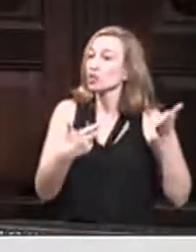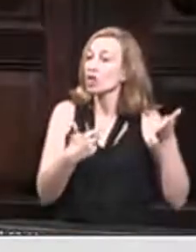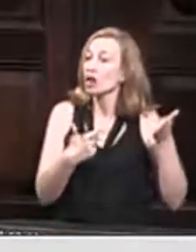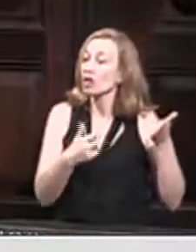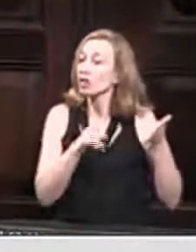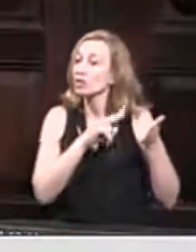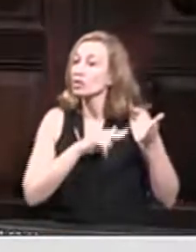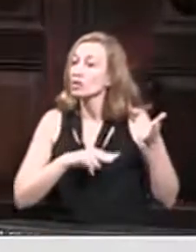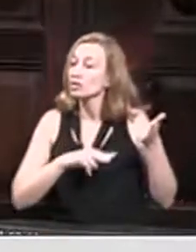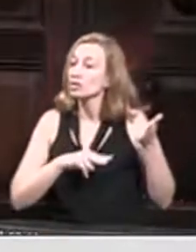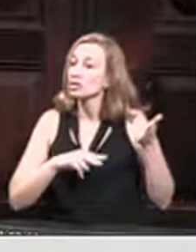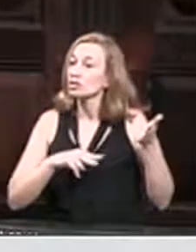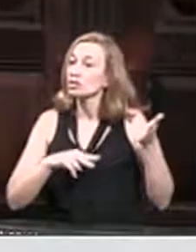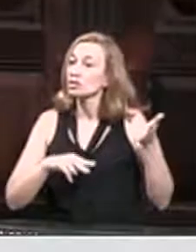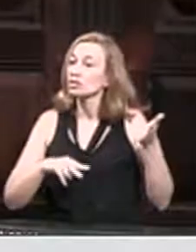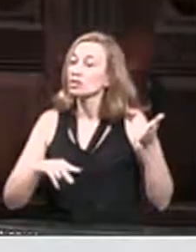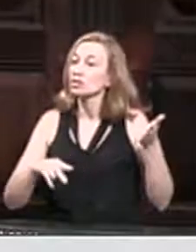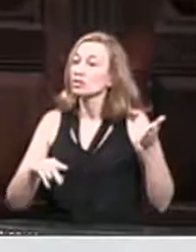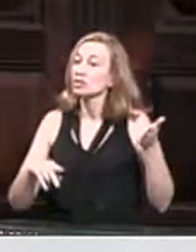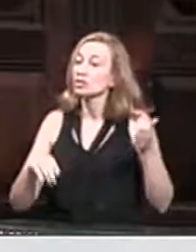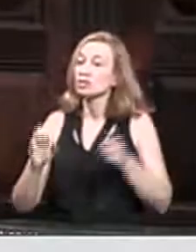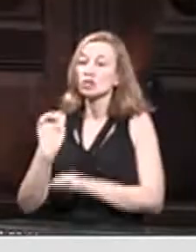O Estado de São Paulo de hoje.